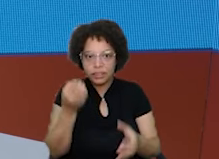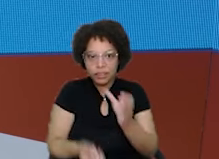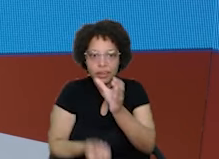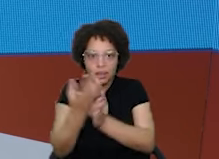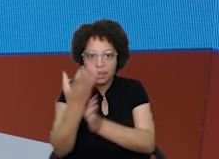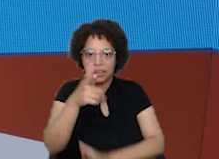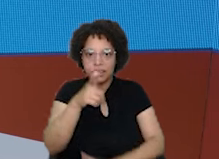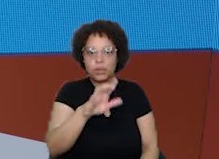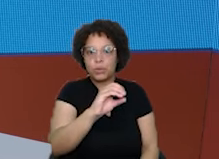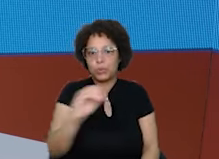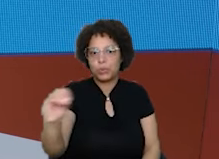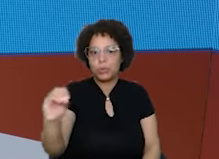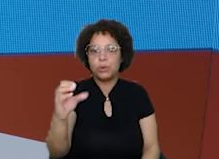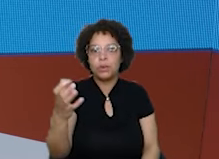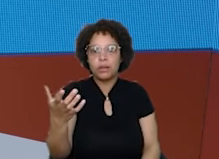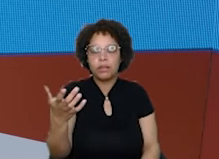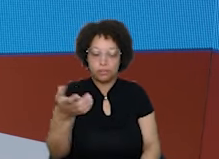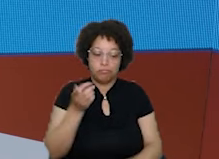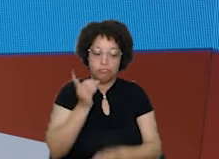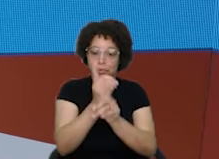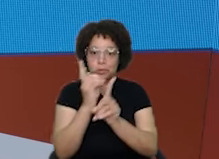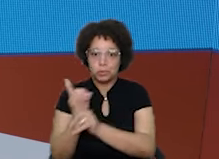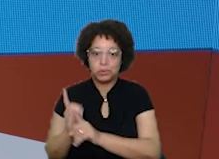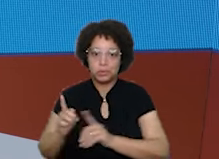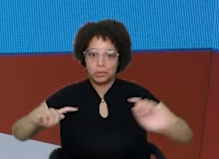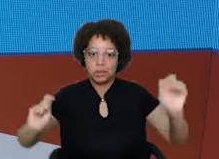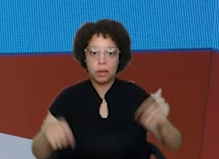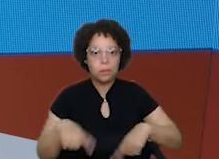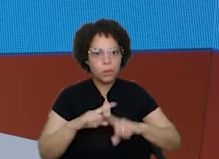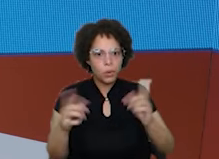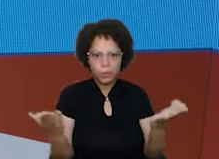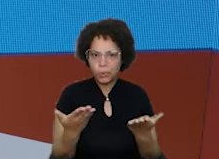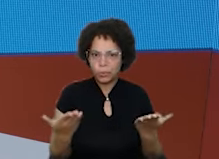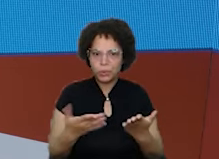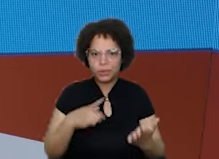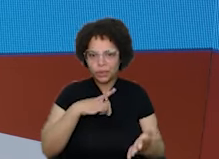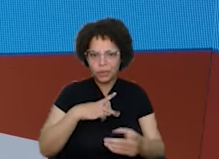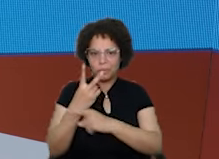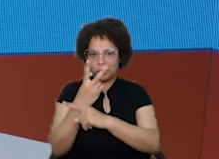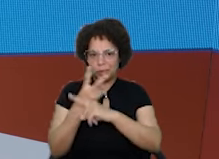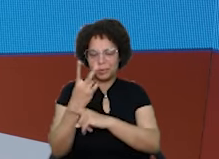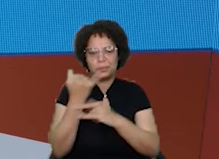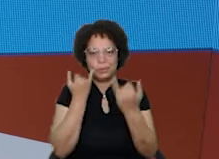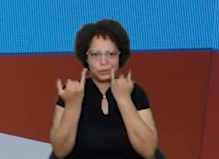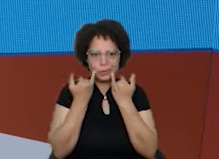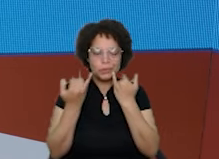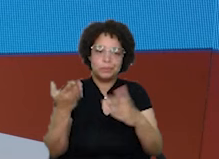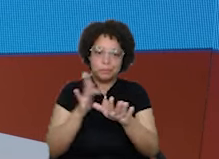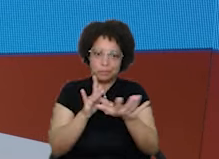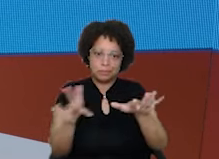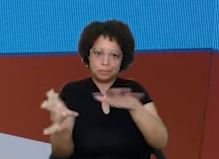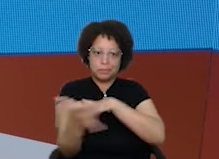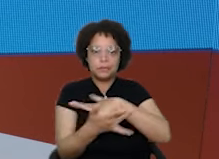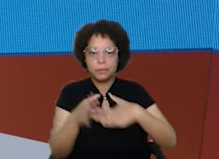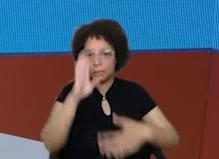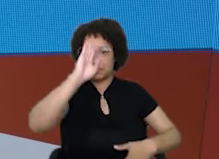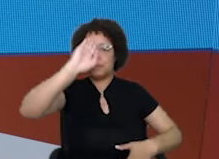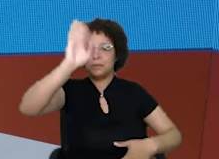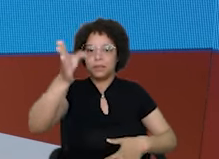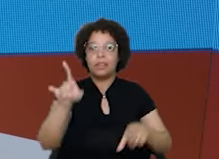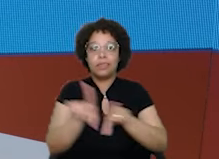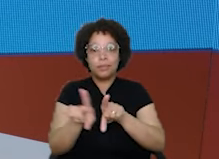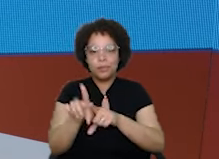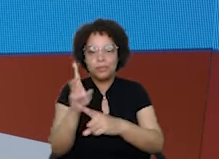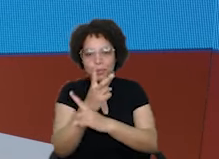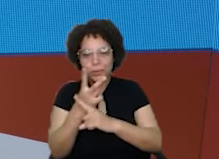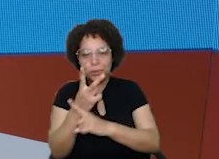vai com certeza ser encontrado hoje não né hoje o consumidor ele tá buscando informação nas redes sociais ele tá buscando